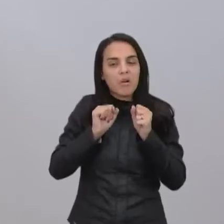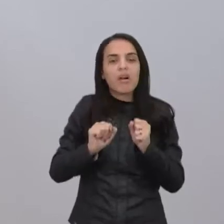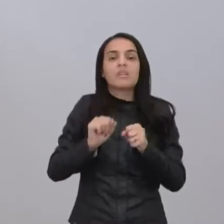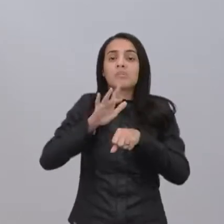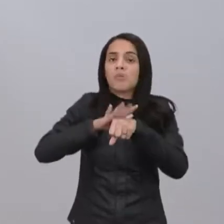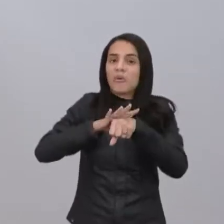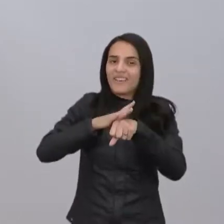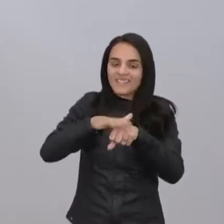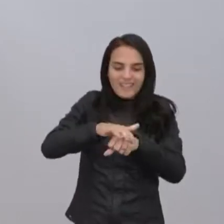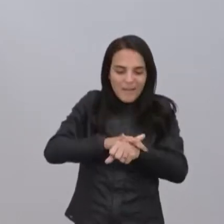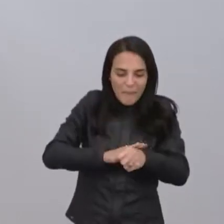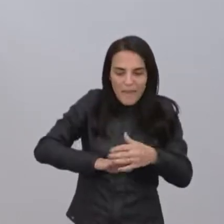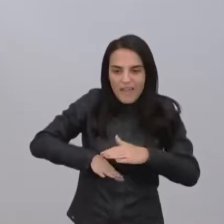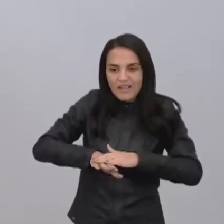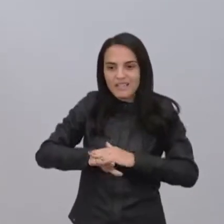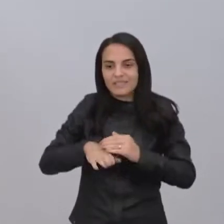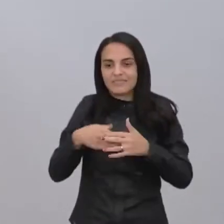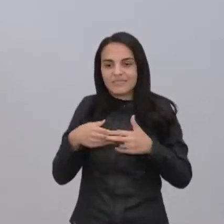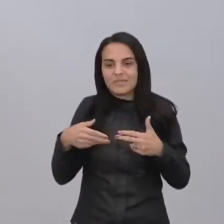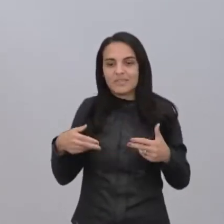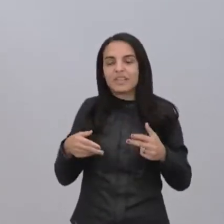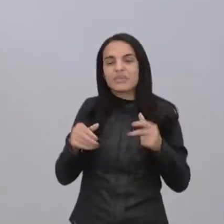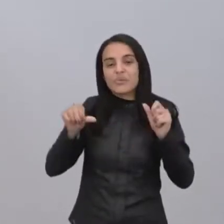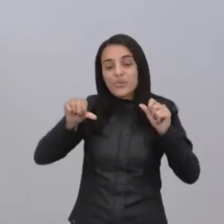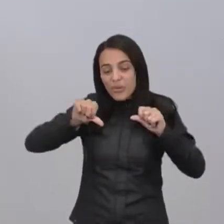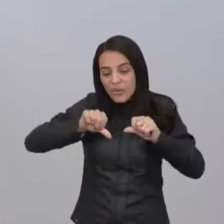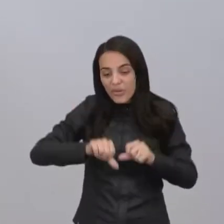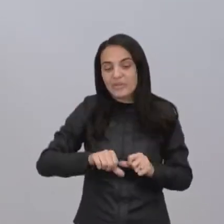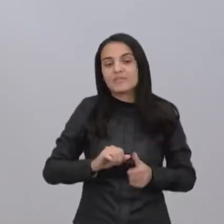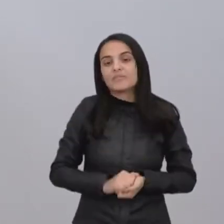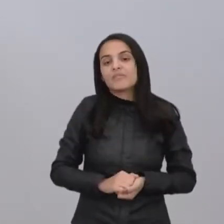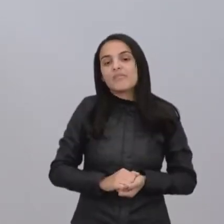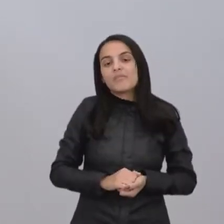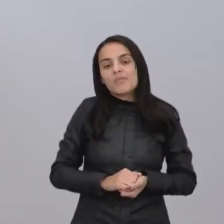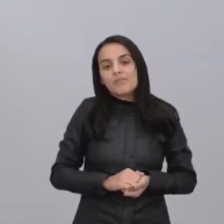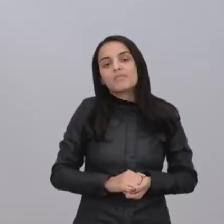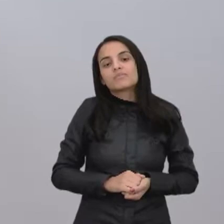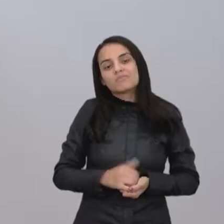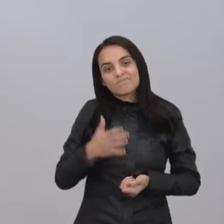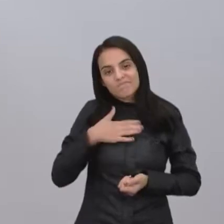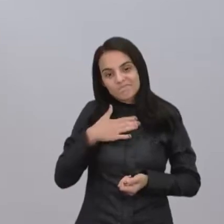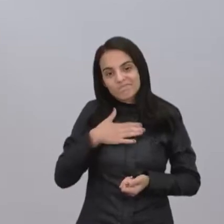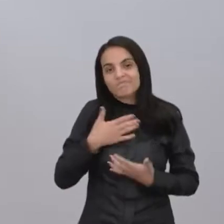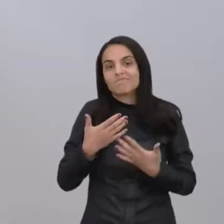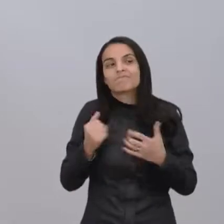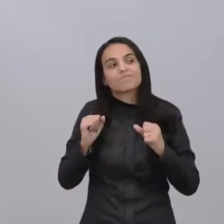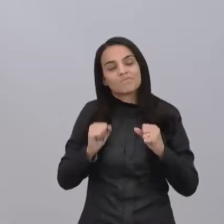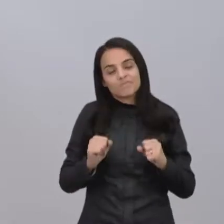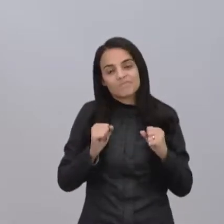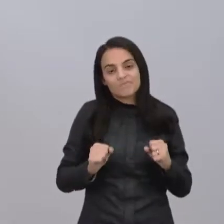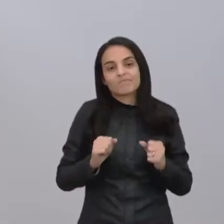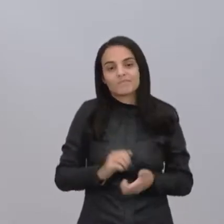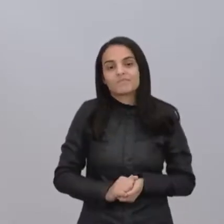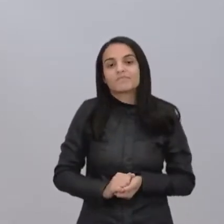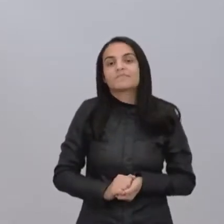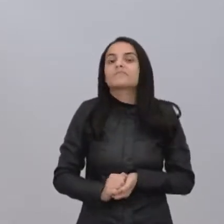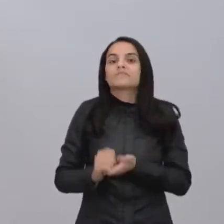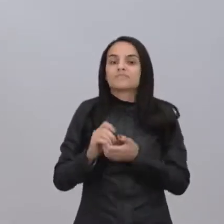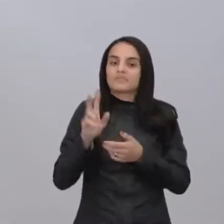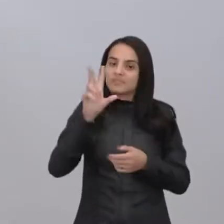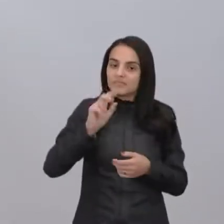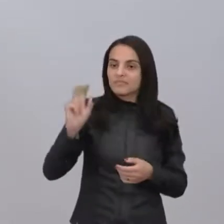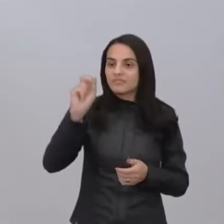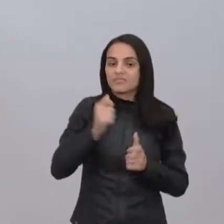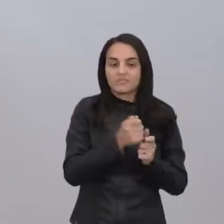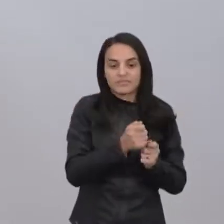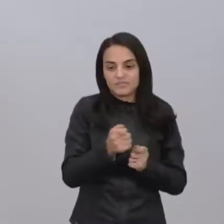esse contato do meu produto com a minha pele e aí então eu acabo, né, me expondo a esse agrotóxico e acabo